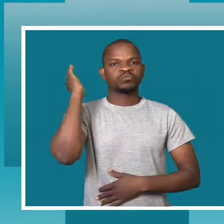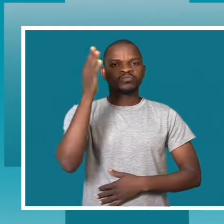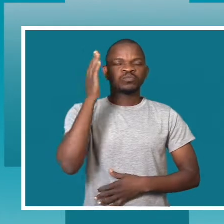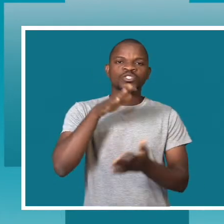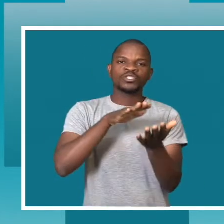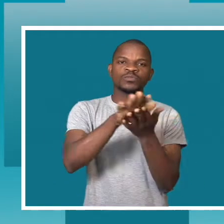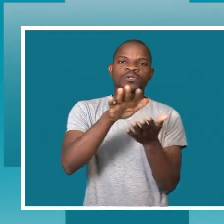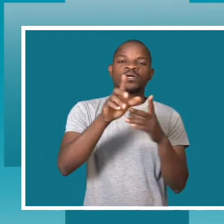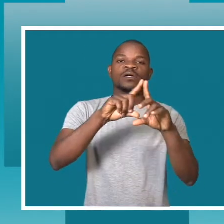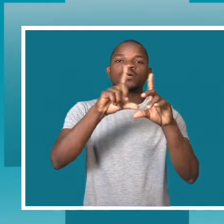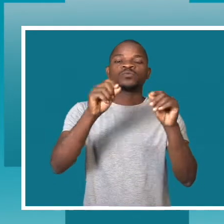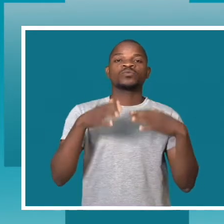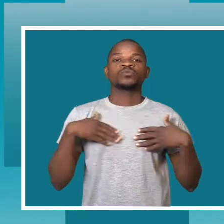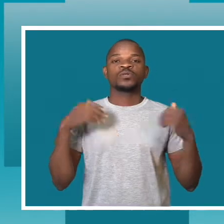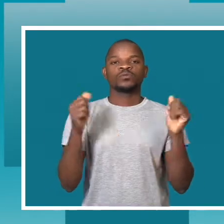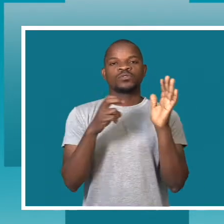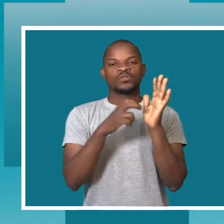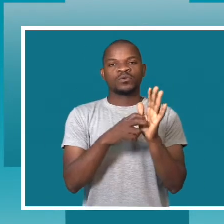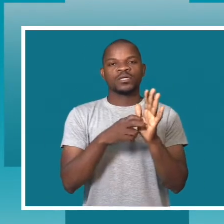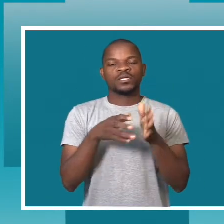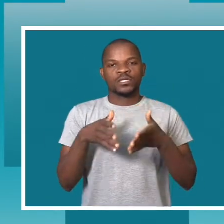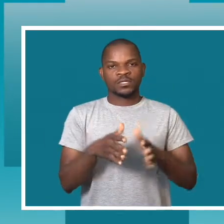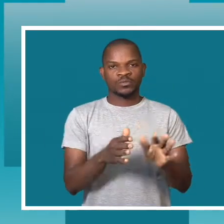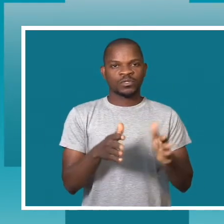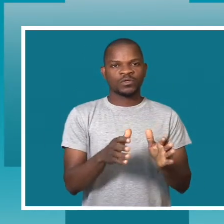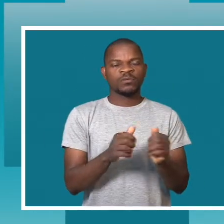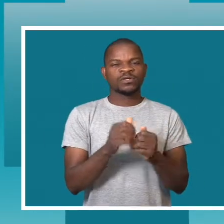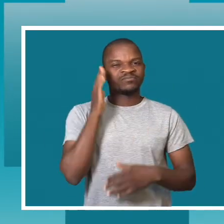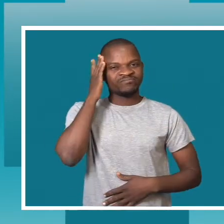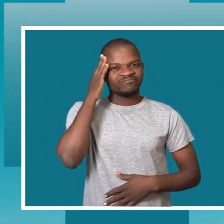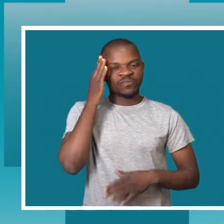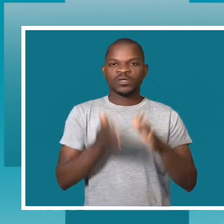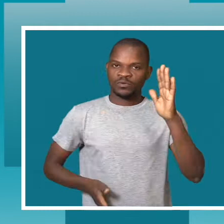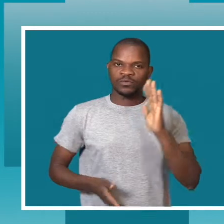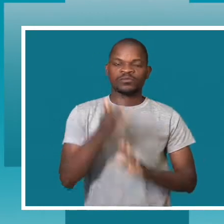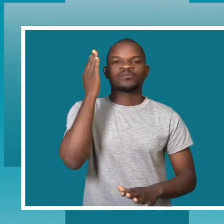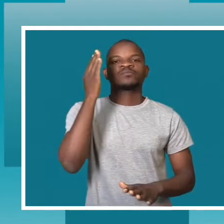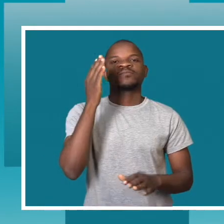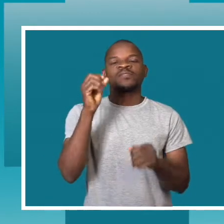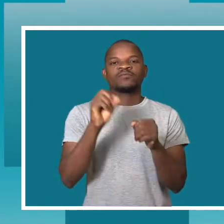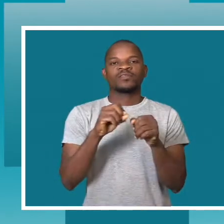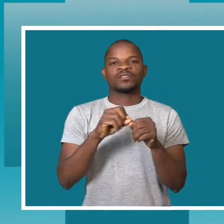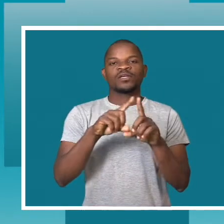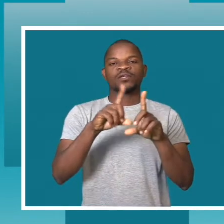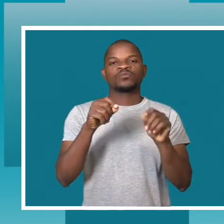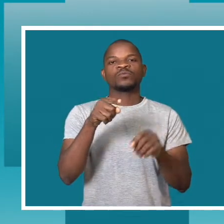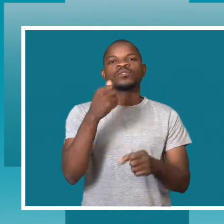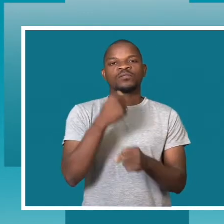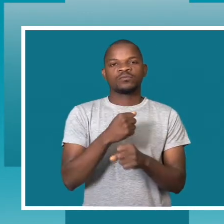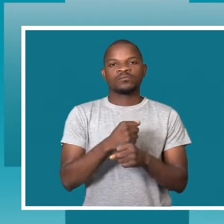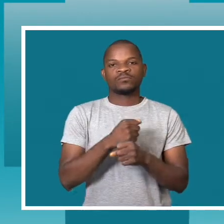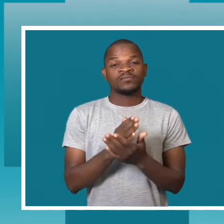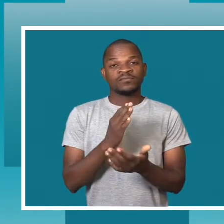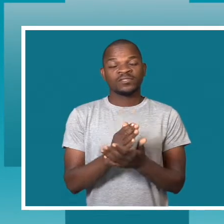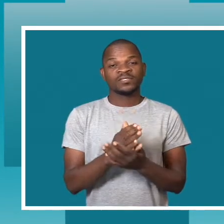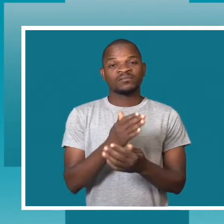falar tudo que tem a ver com a saúde sexual e reprodutiva. Foi quando comecei assim já a minha paixão pela saúde sexual e